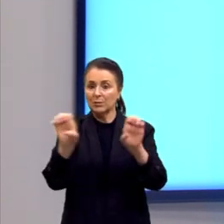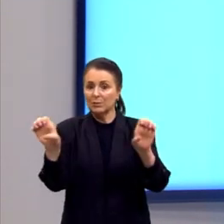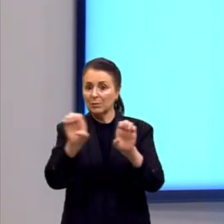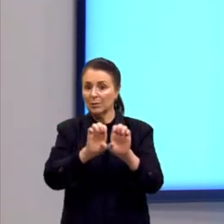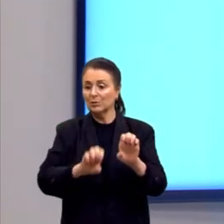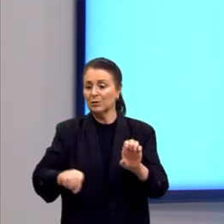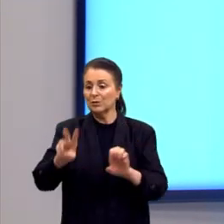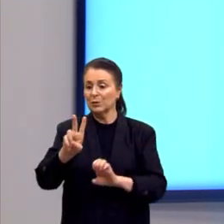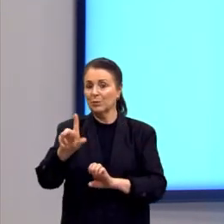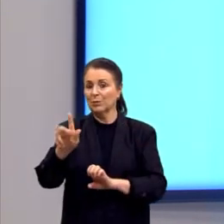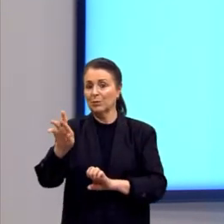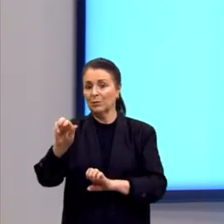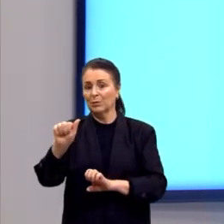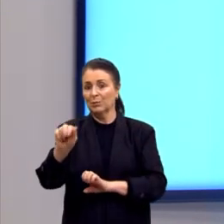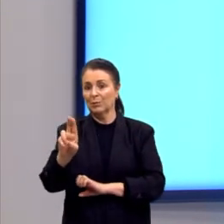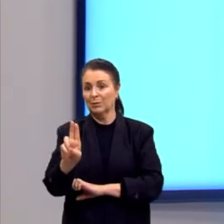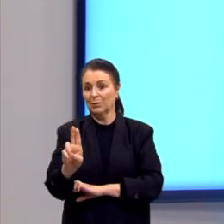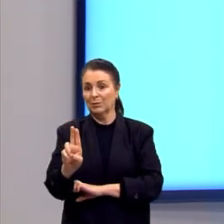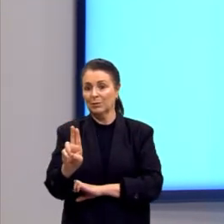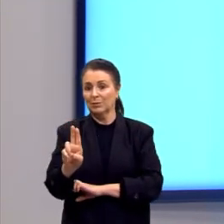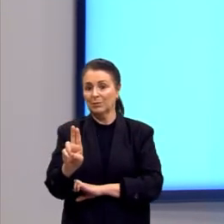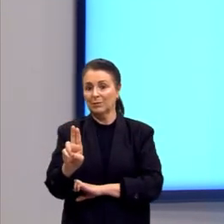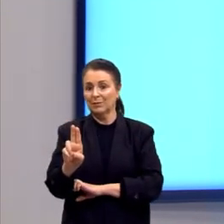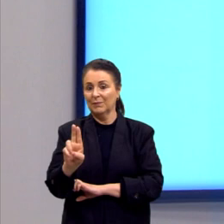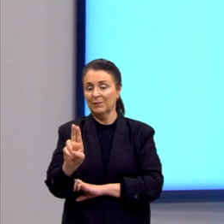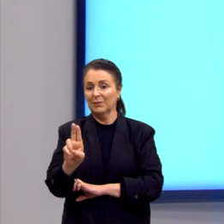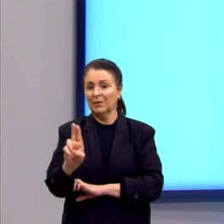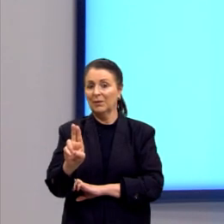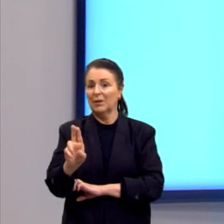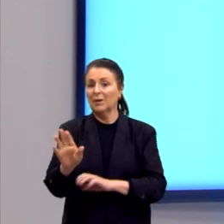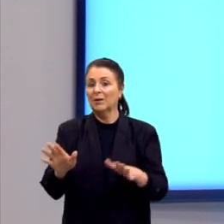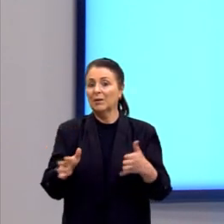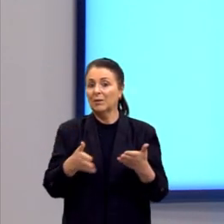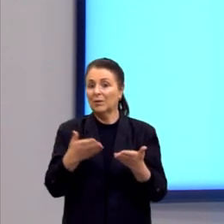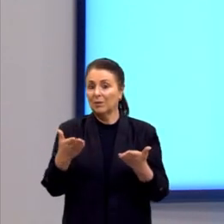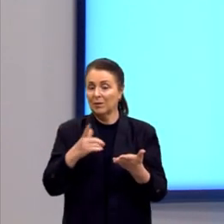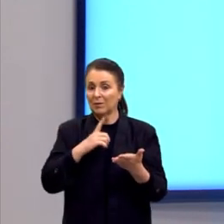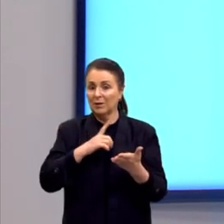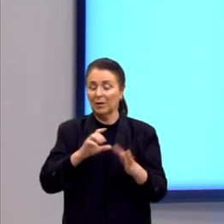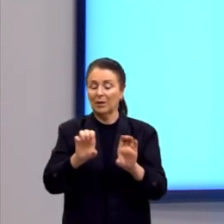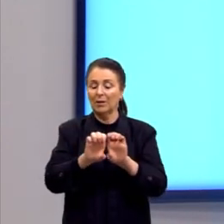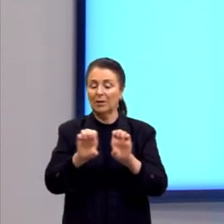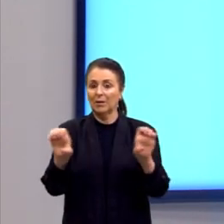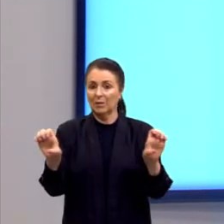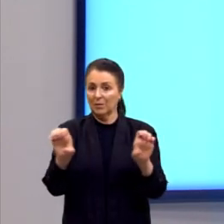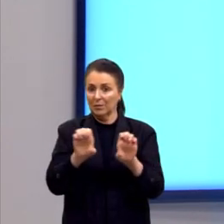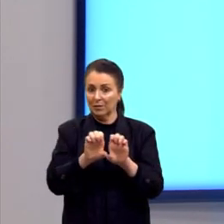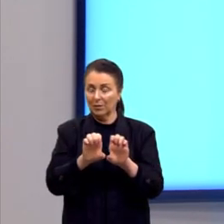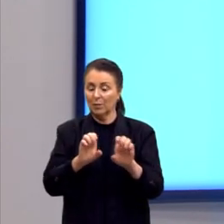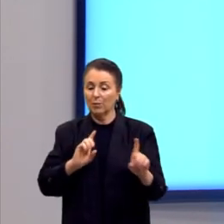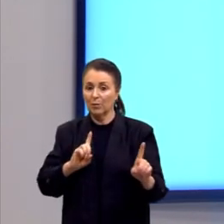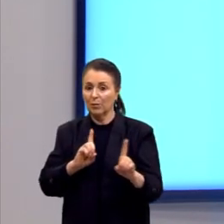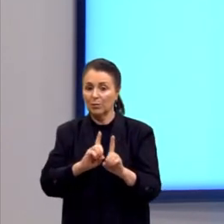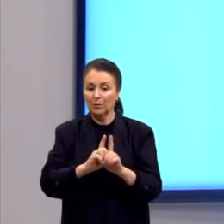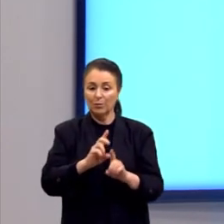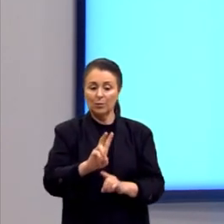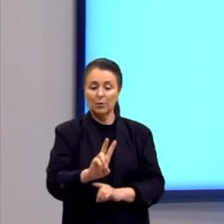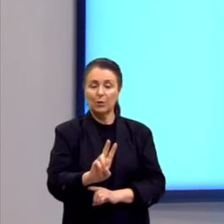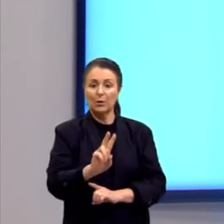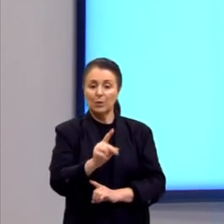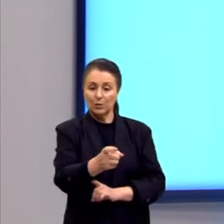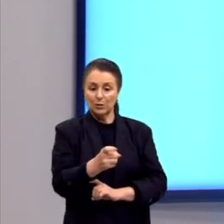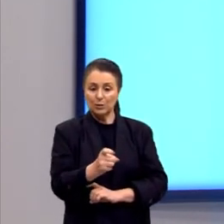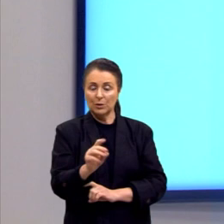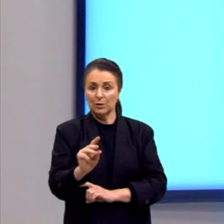de segundo grau então para isso né trouxe aqui de novo a nossa equação que nós chegamos x ao quadrado